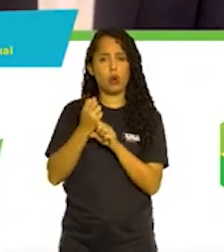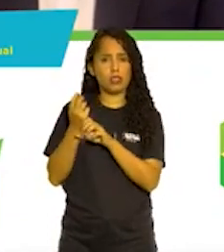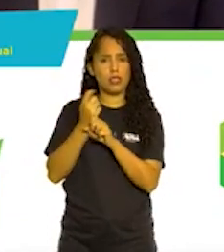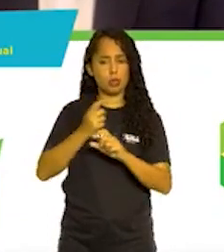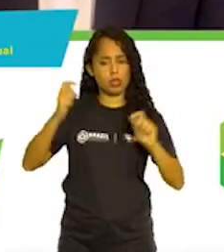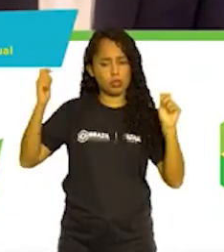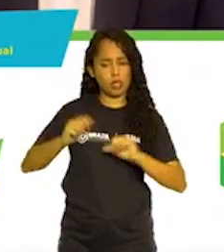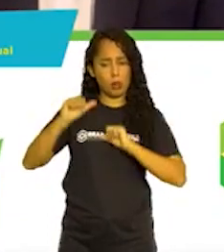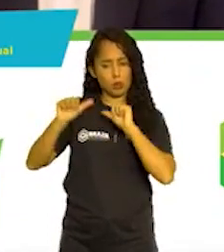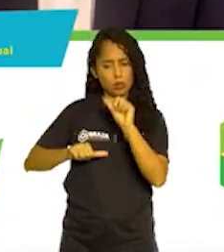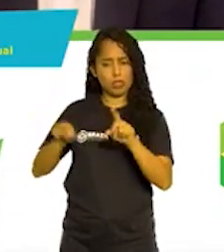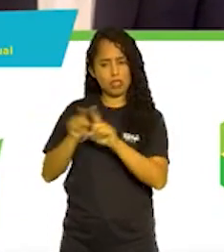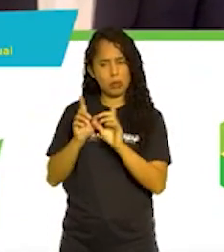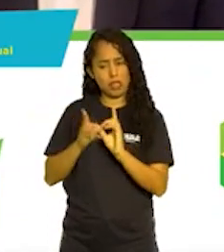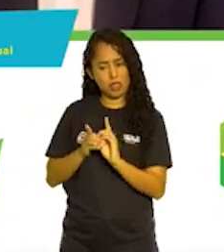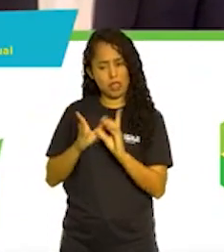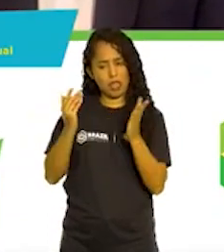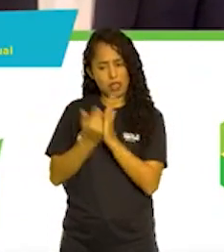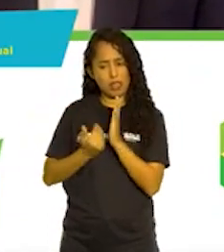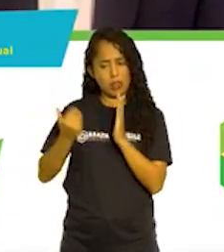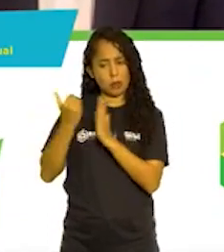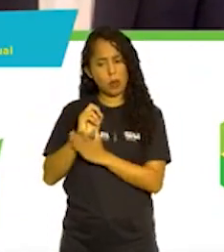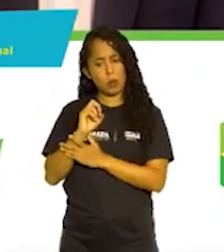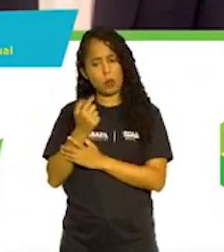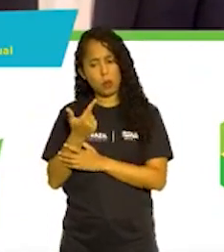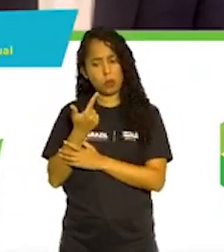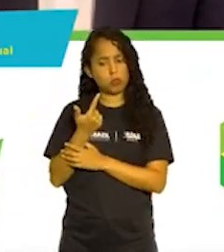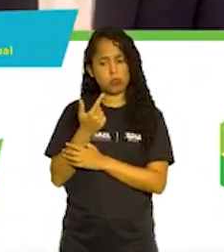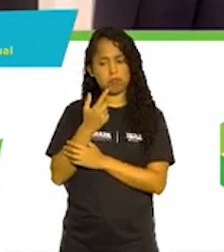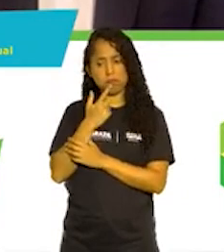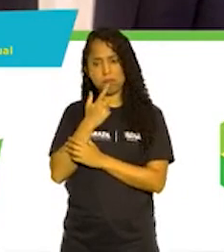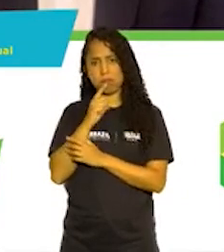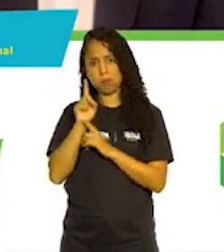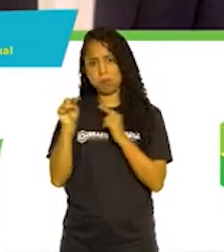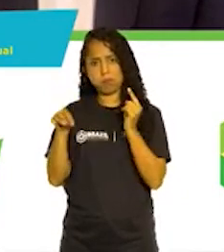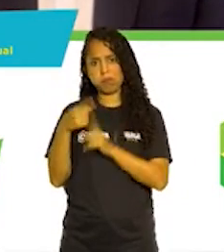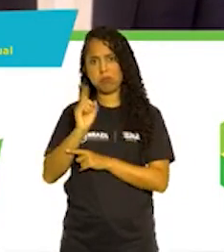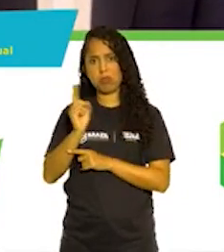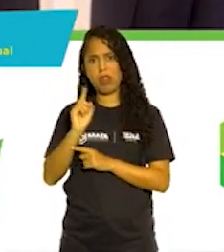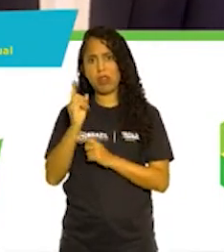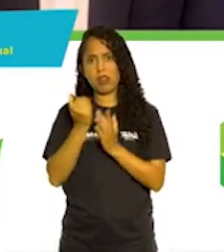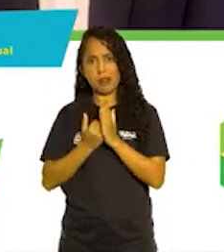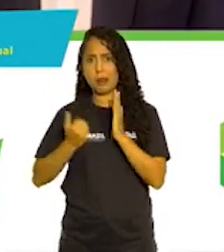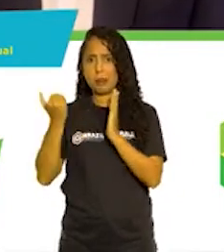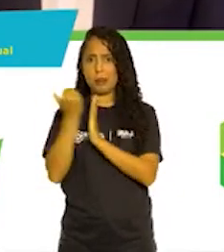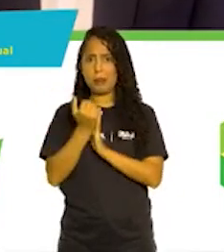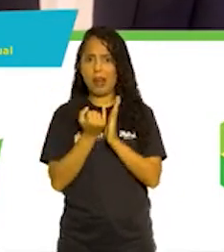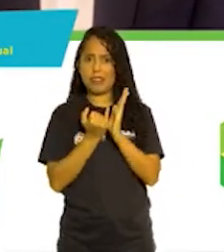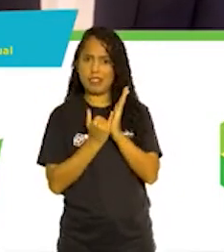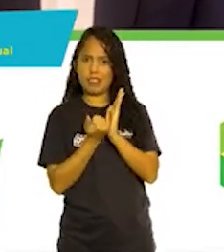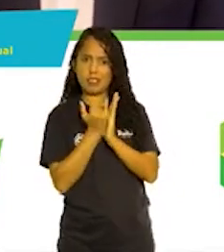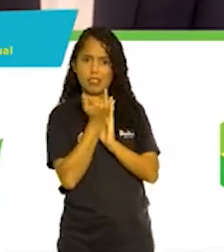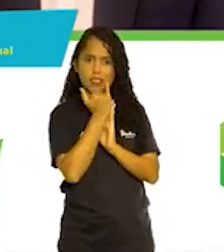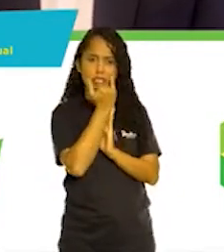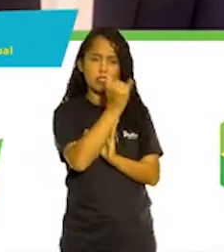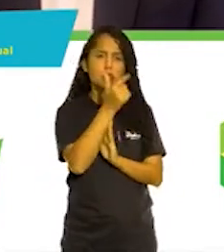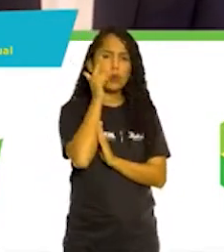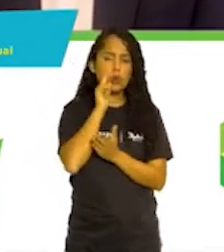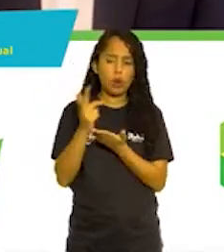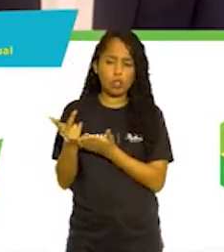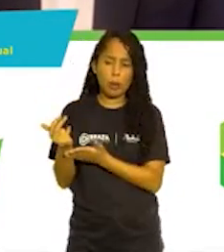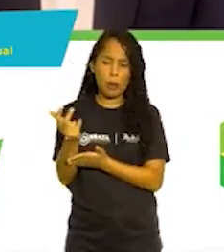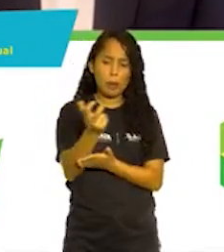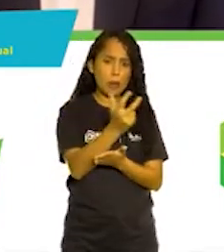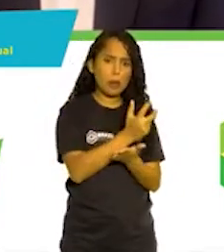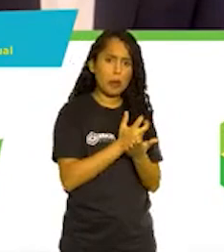mais democrática, ou não? Ou é melhor garantir com mais vinculação ainda para que essa captura não desvie